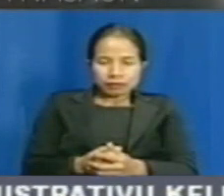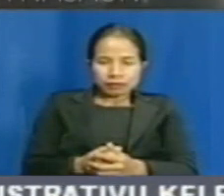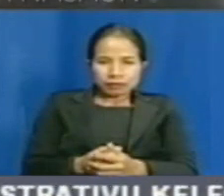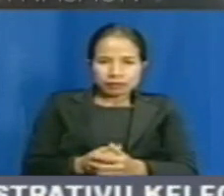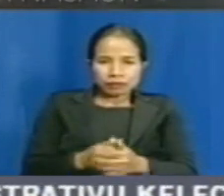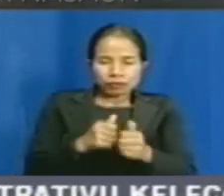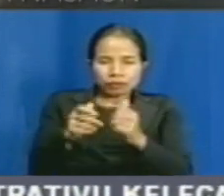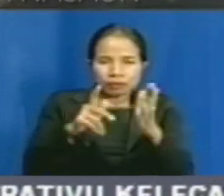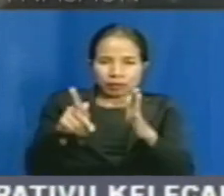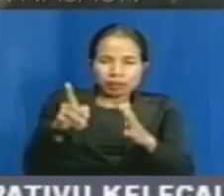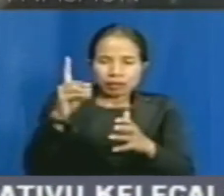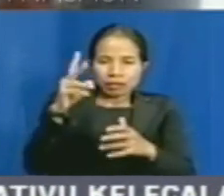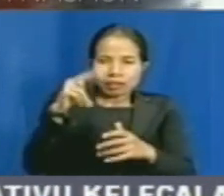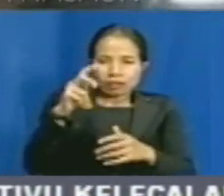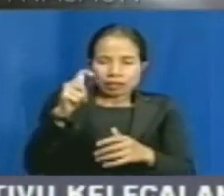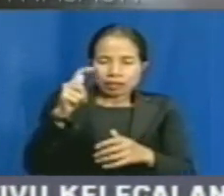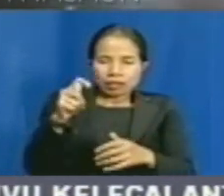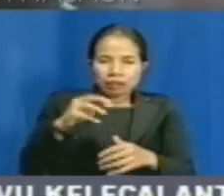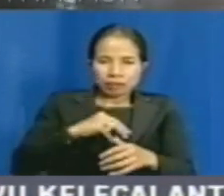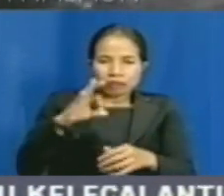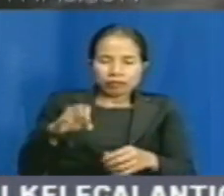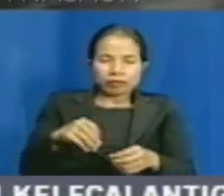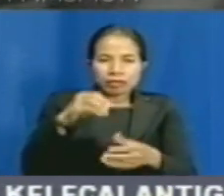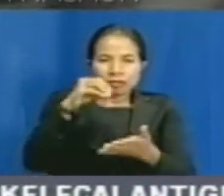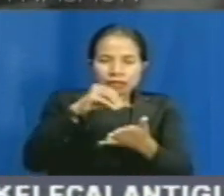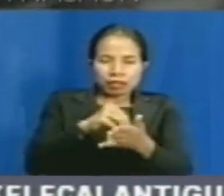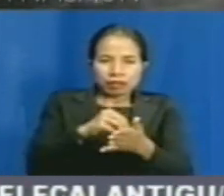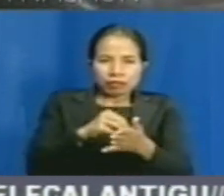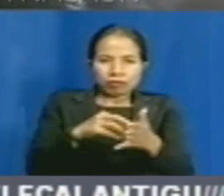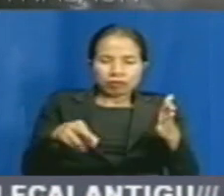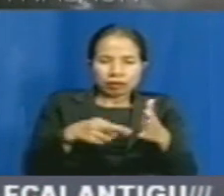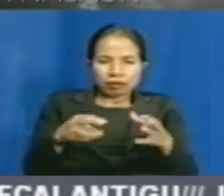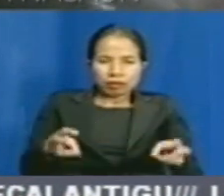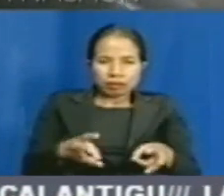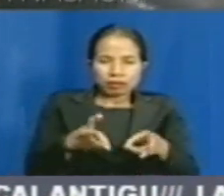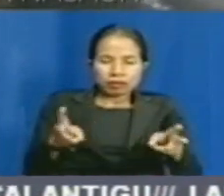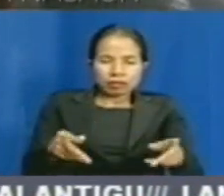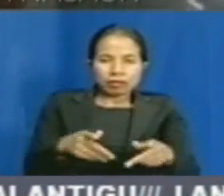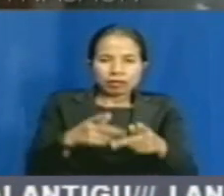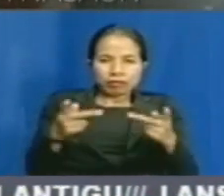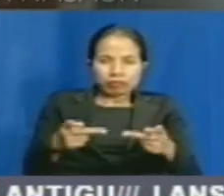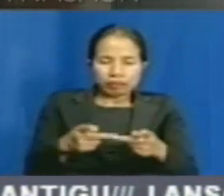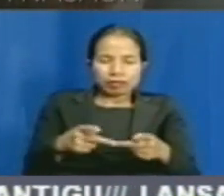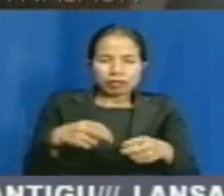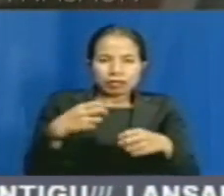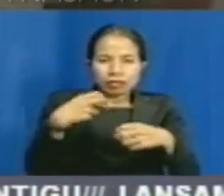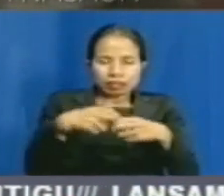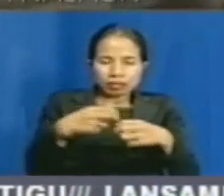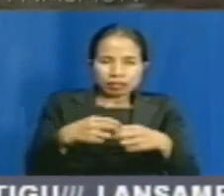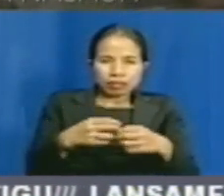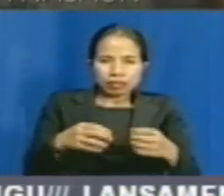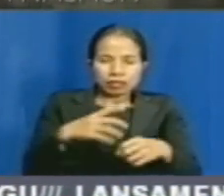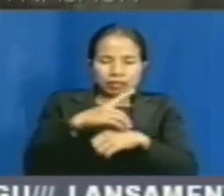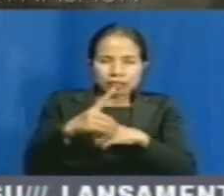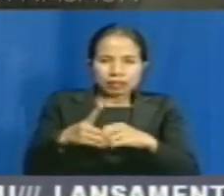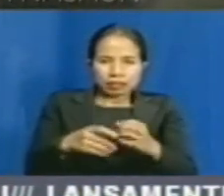Do aeroplano de NTT Manufahi, se monta sinais e a fato em público sira, nebe identifica risco para desastre, inclui de